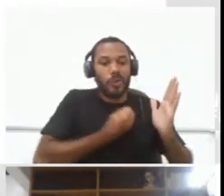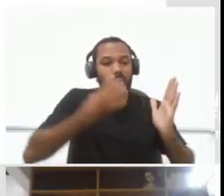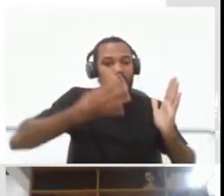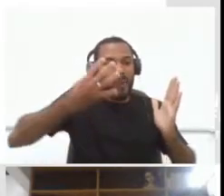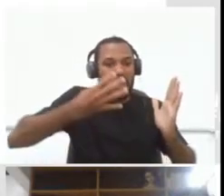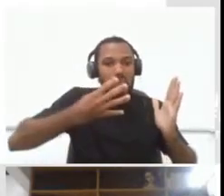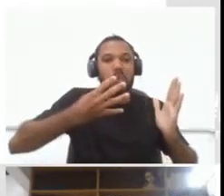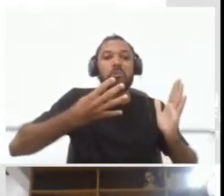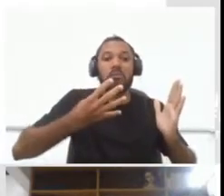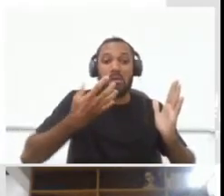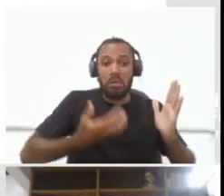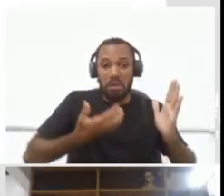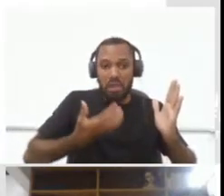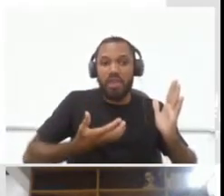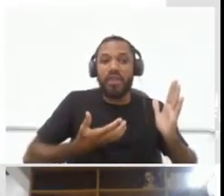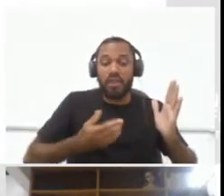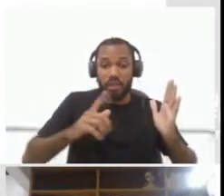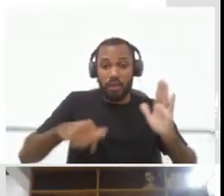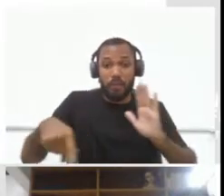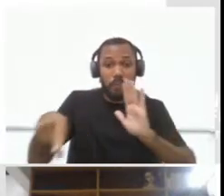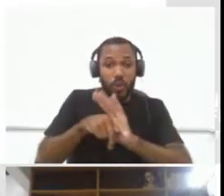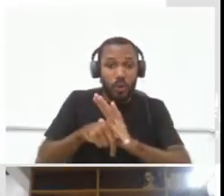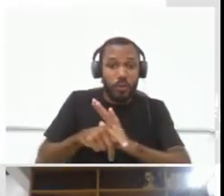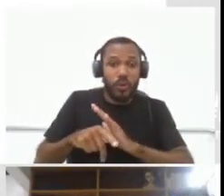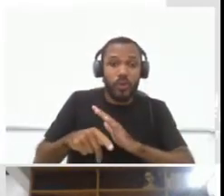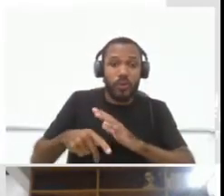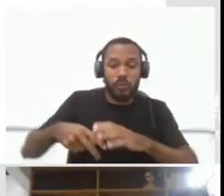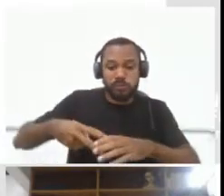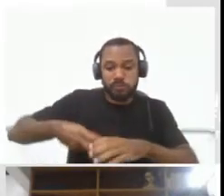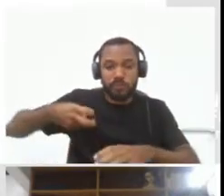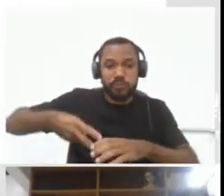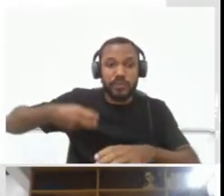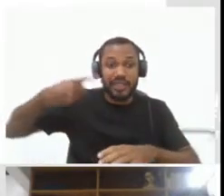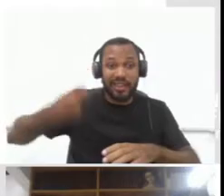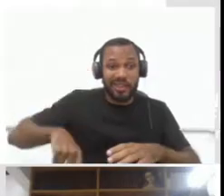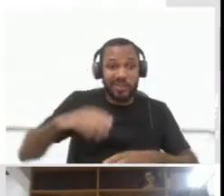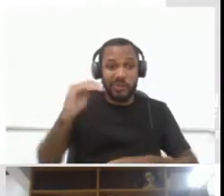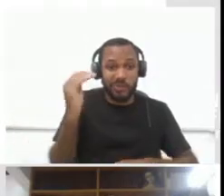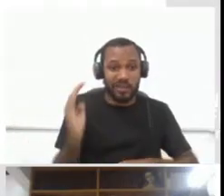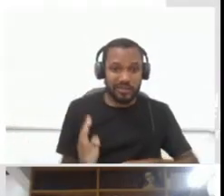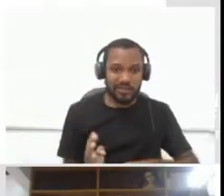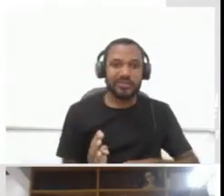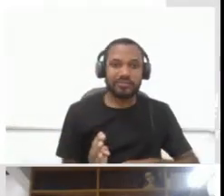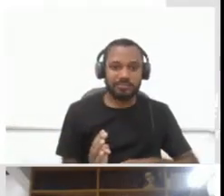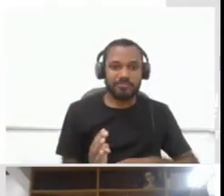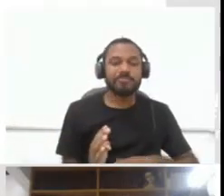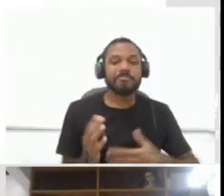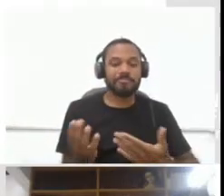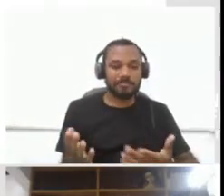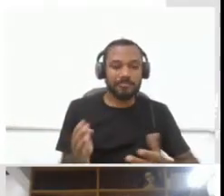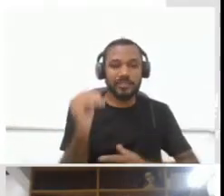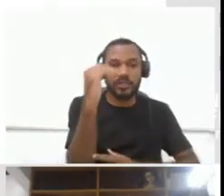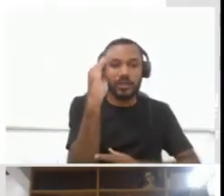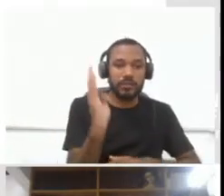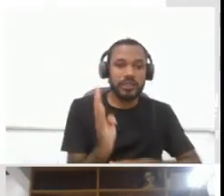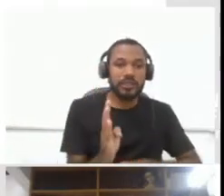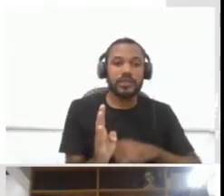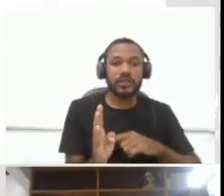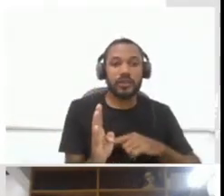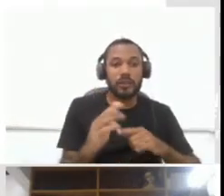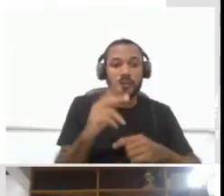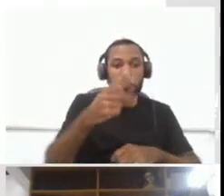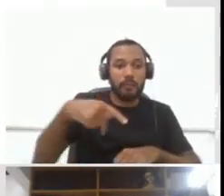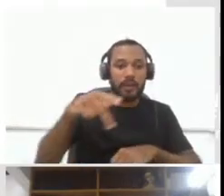recursos vindos do pré-sal, né? Ou seja, que o Brasil, portanto, que está se vendendo como um país que